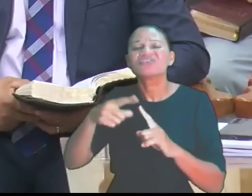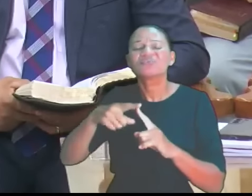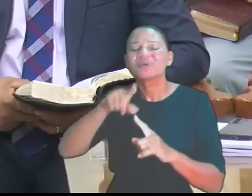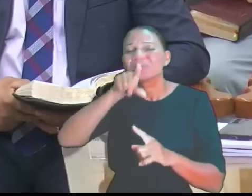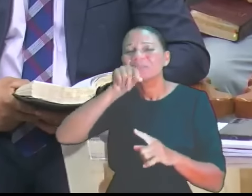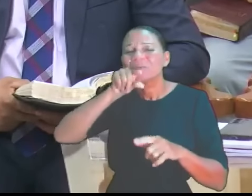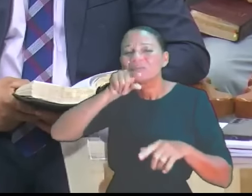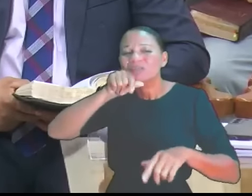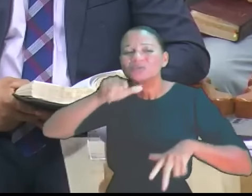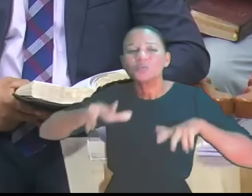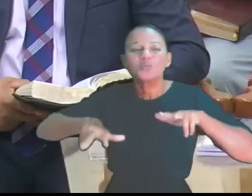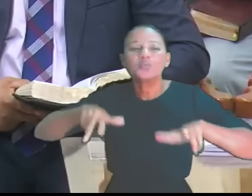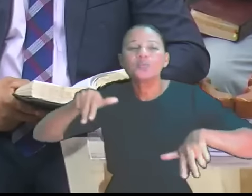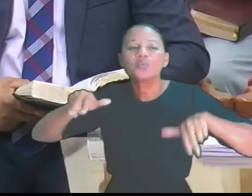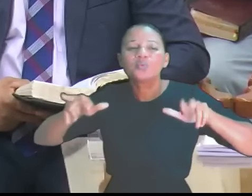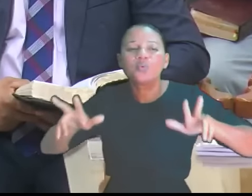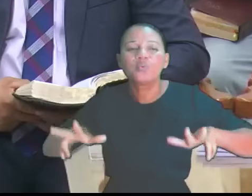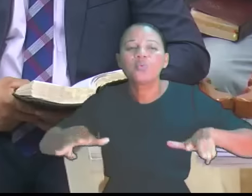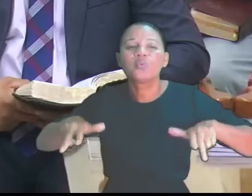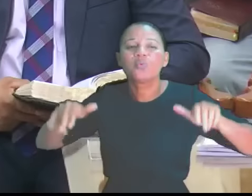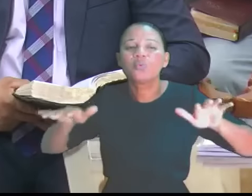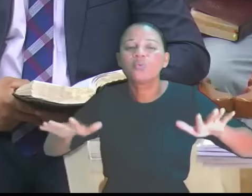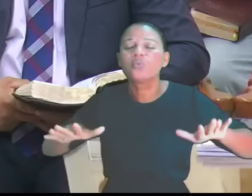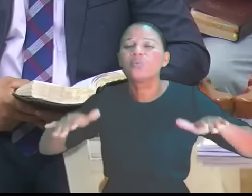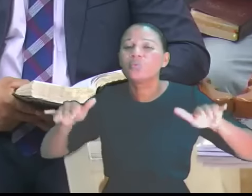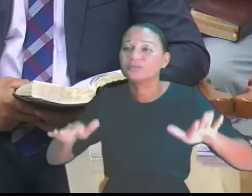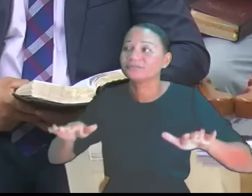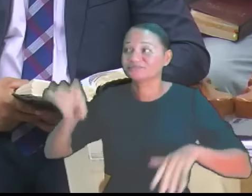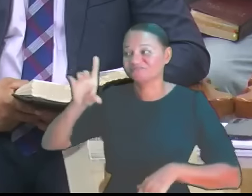Porque Deus é provedor.